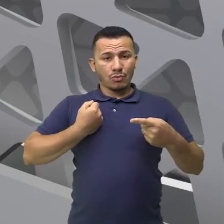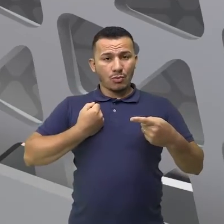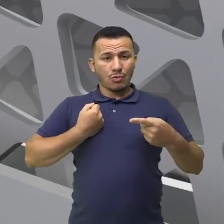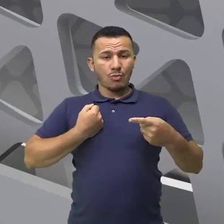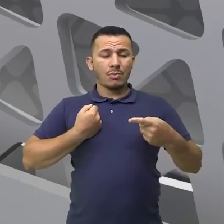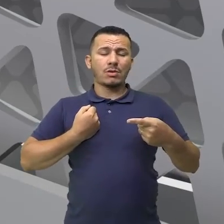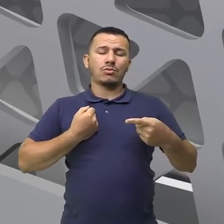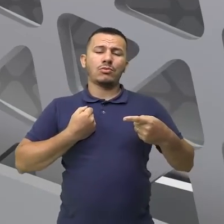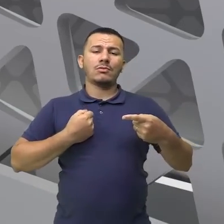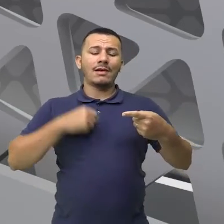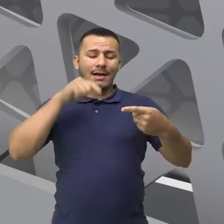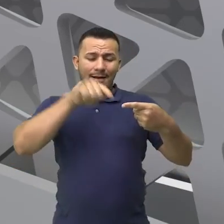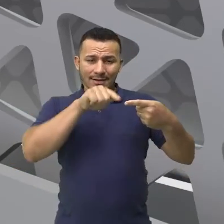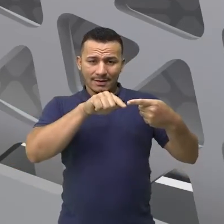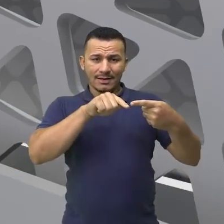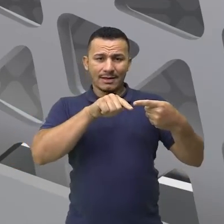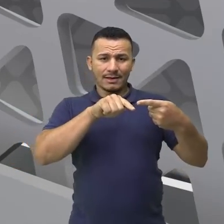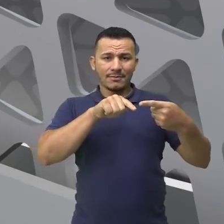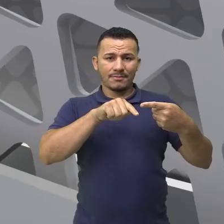imediatamente